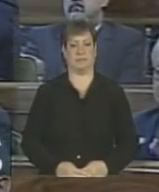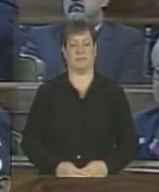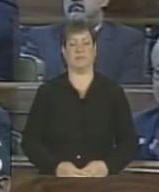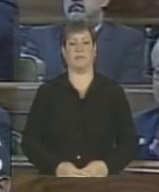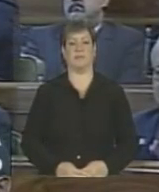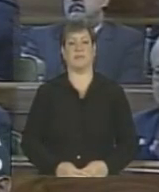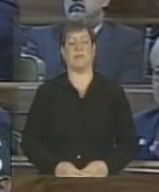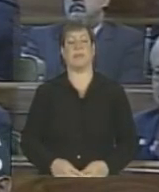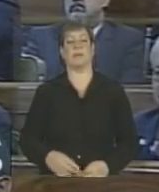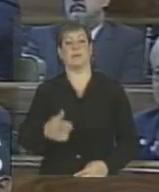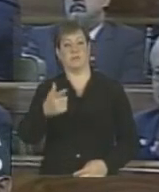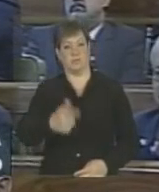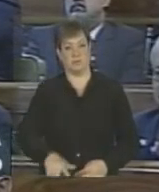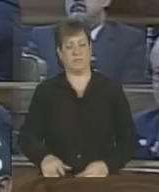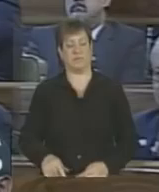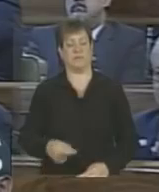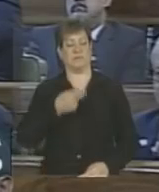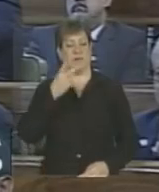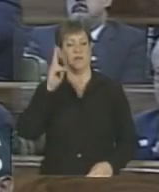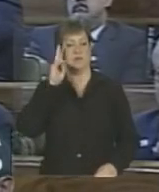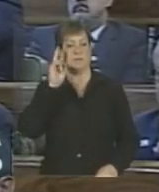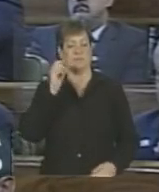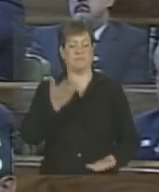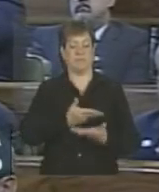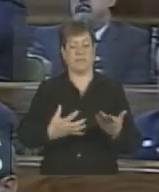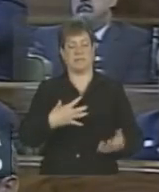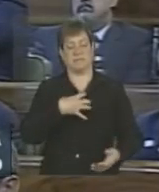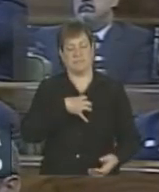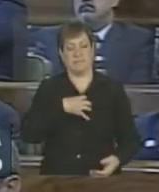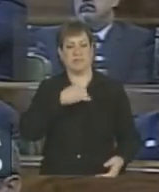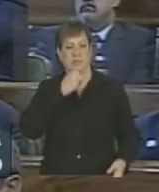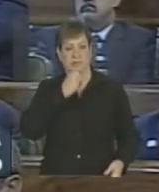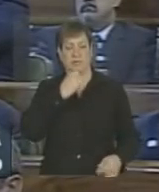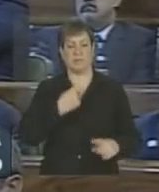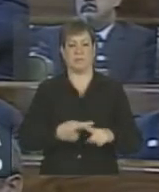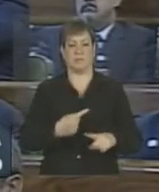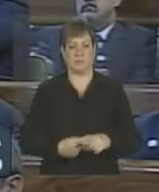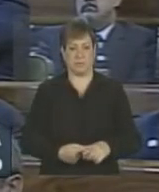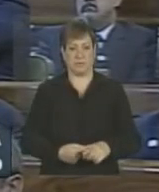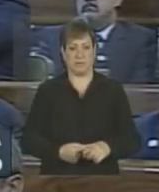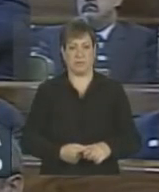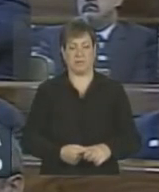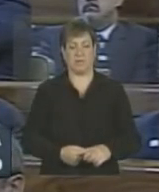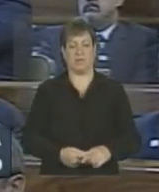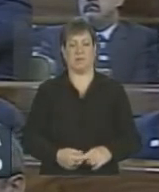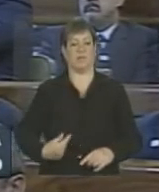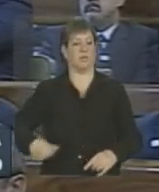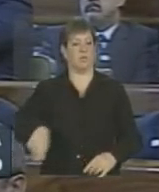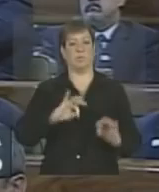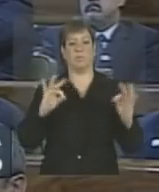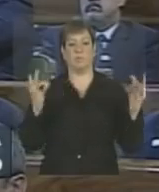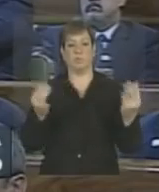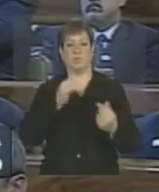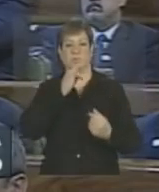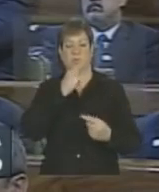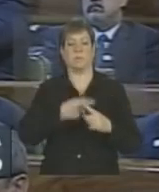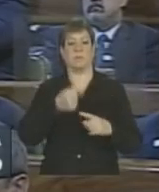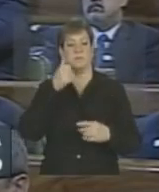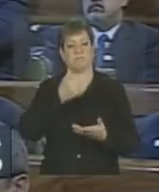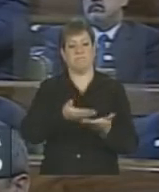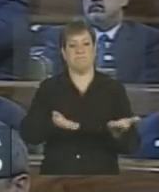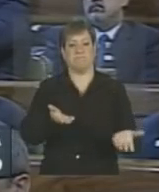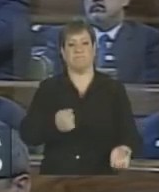Associo-me mais uma vez à perda e o pesar que nós todos temos pela perda da